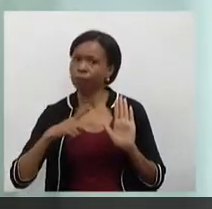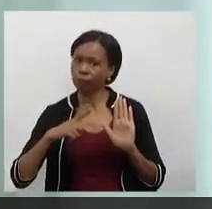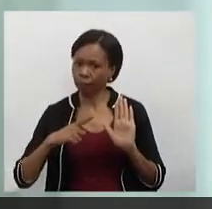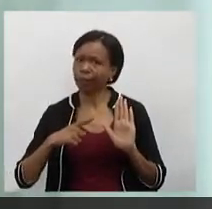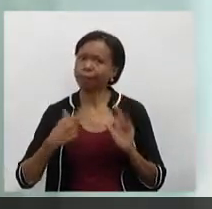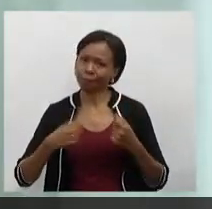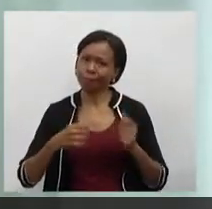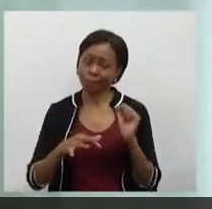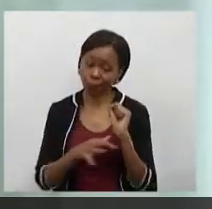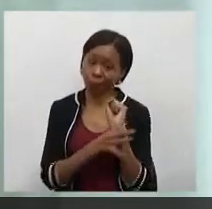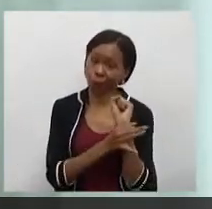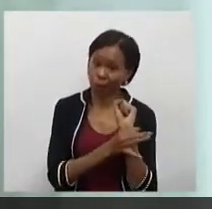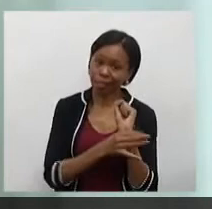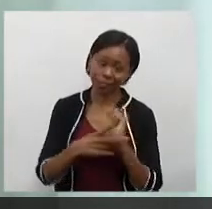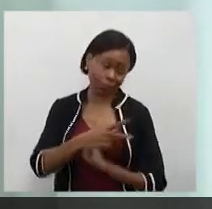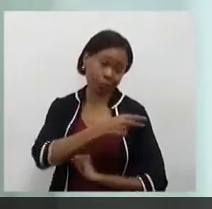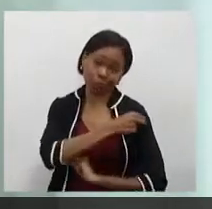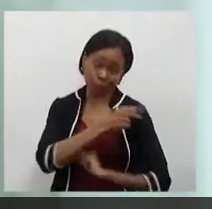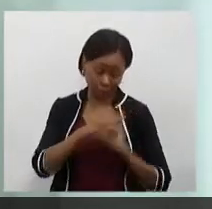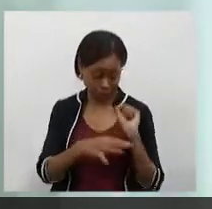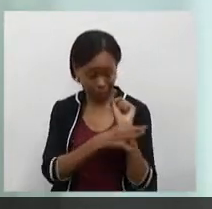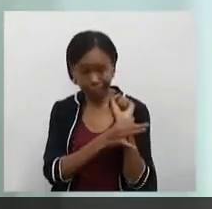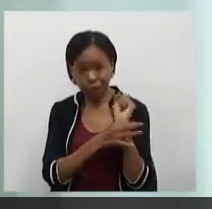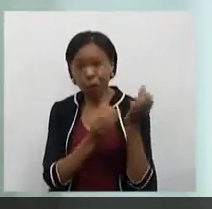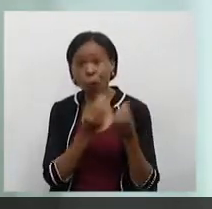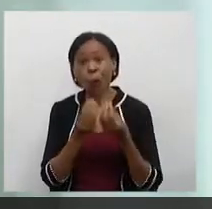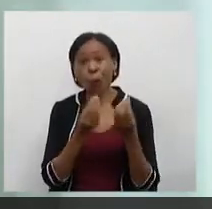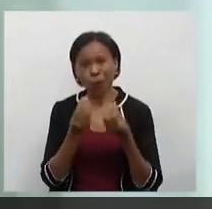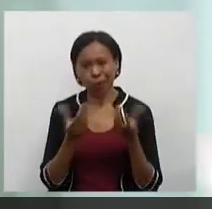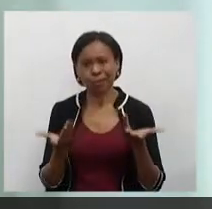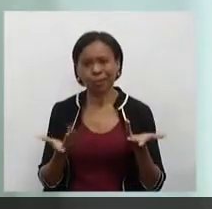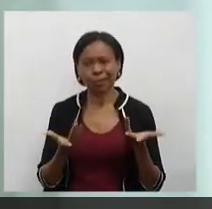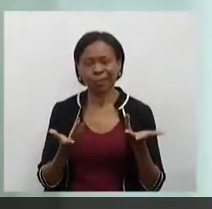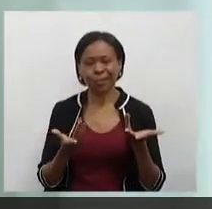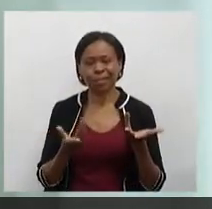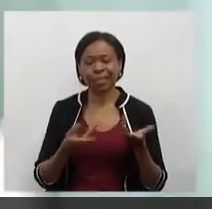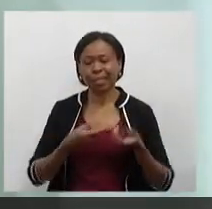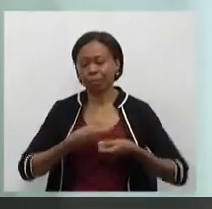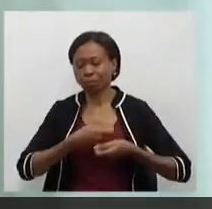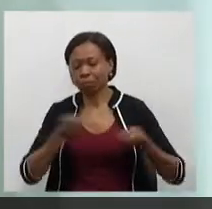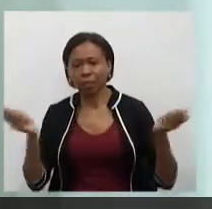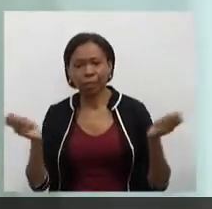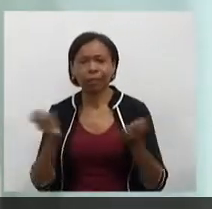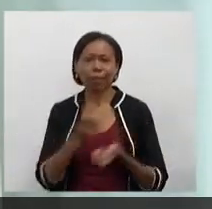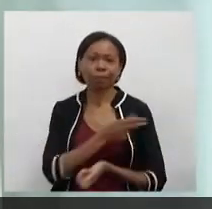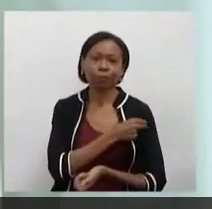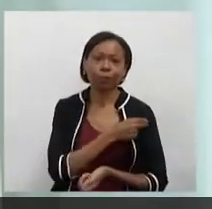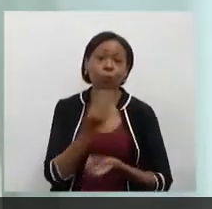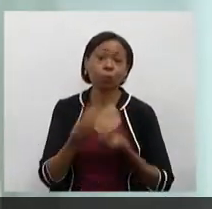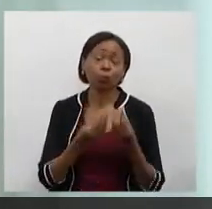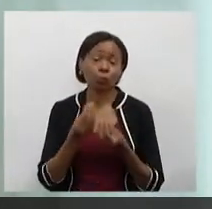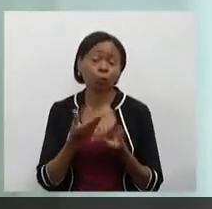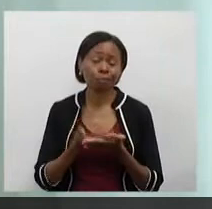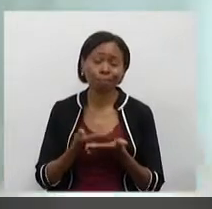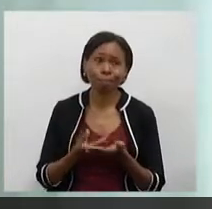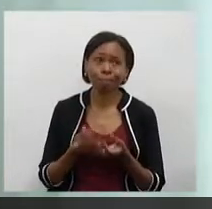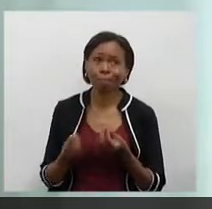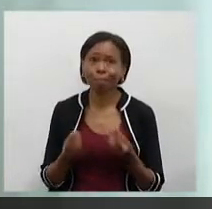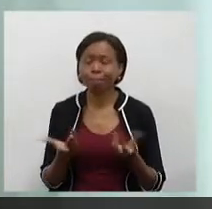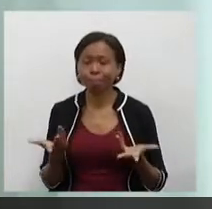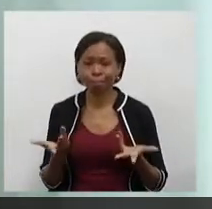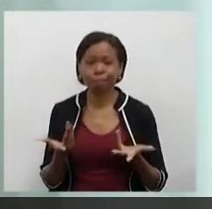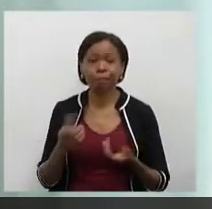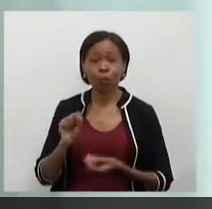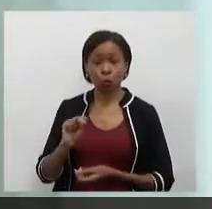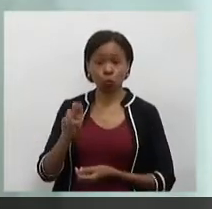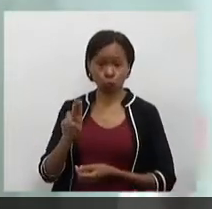imunizantes, como é que vai se dar esse fluxograma de imunização. Porém, como a gente tem um SUS que a responsabilidade